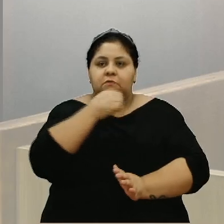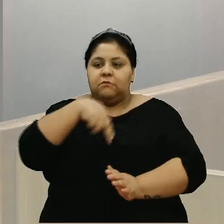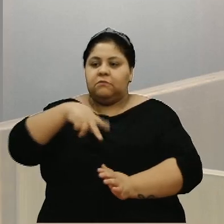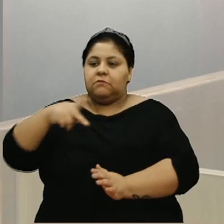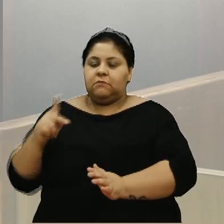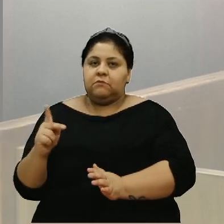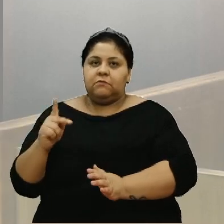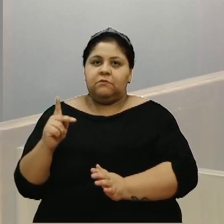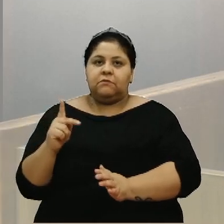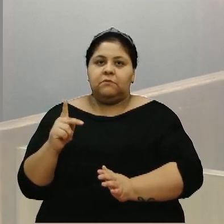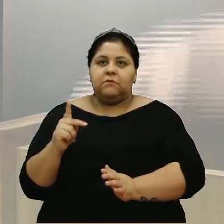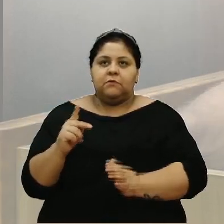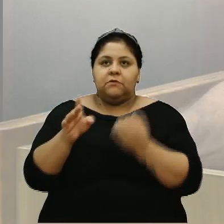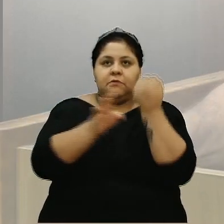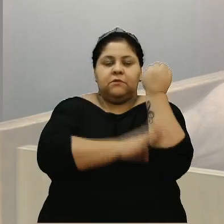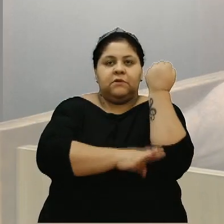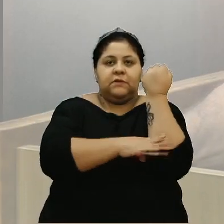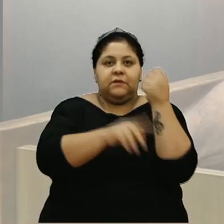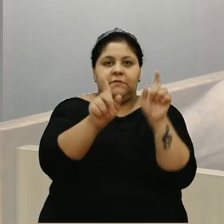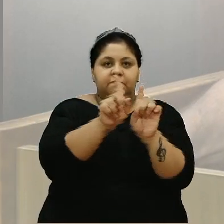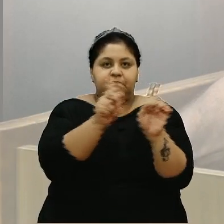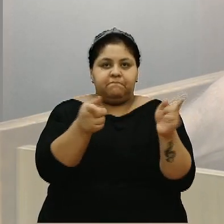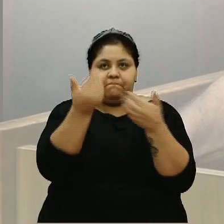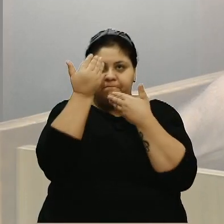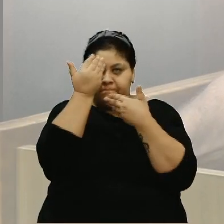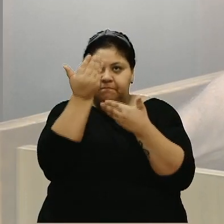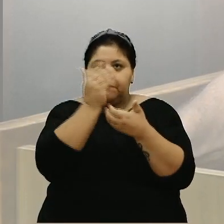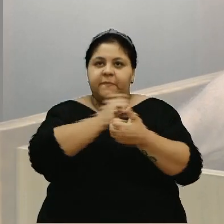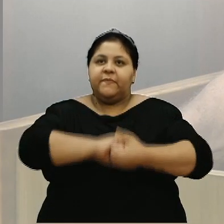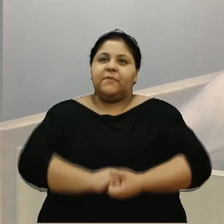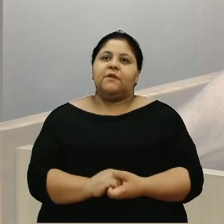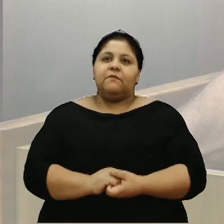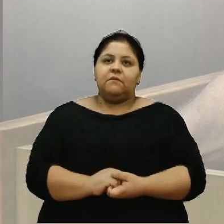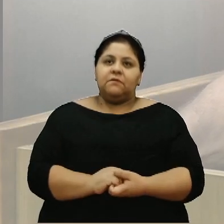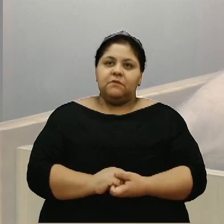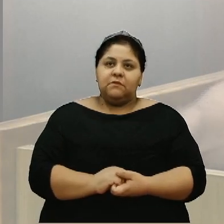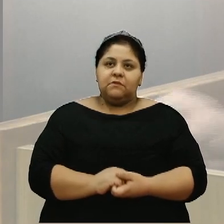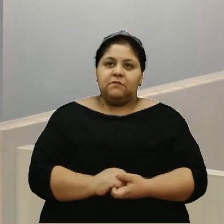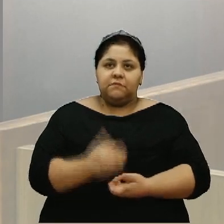Petrópolis, Canela e Gramado. Obrigado. Obrigada, vereador.